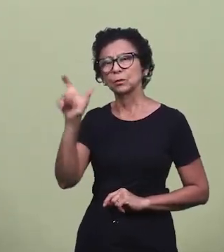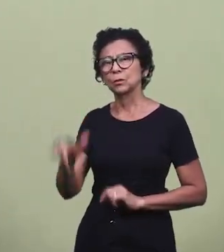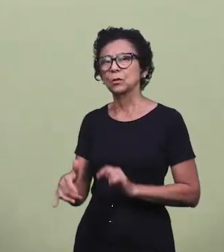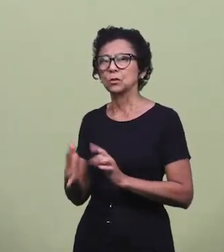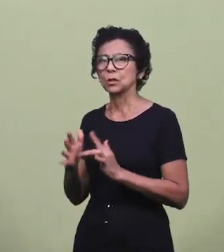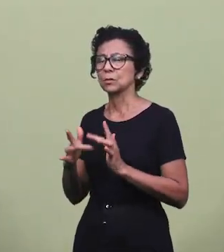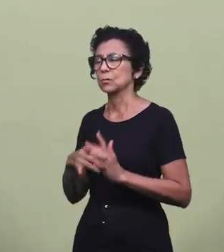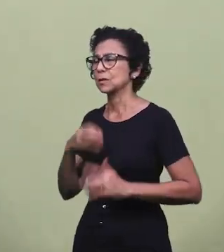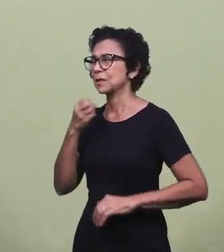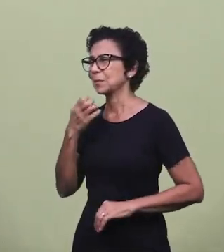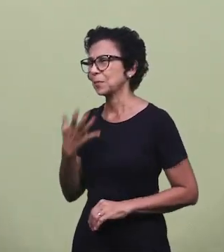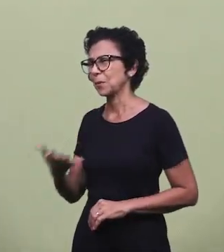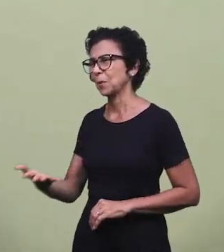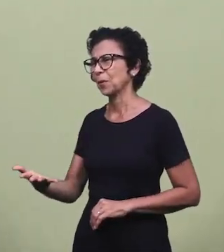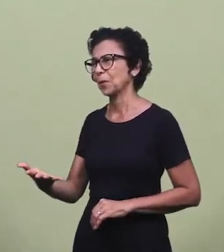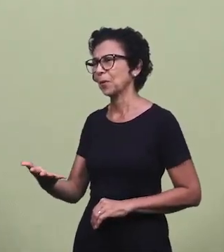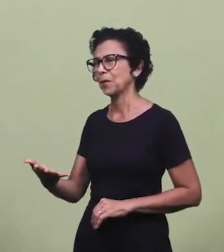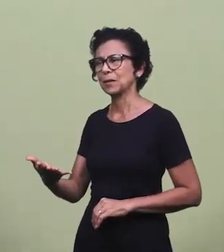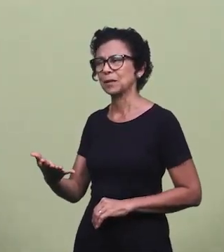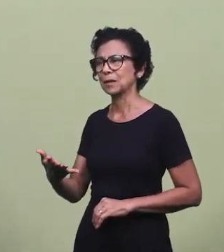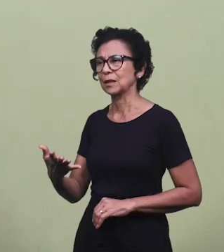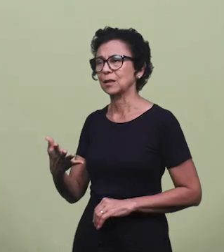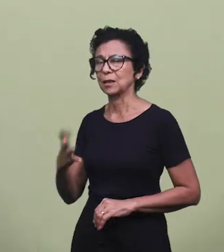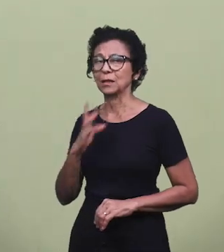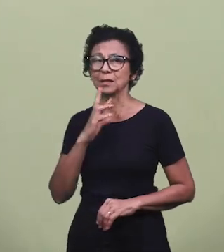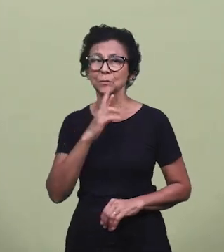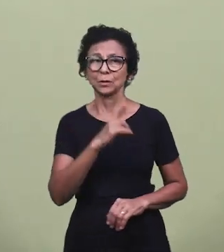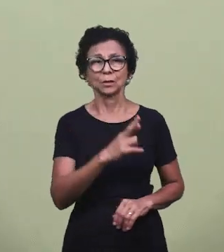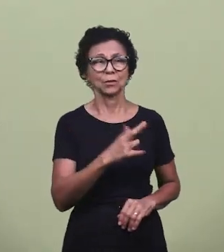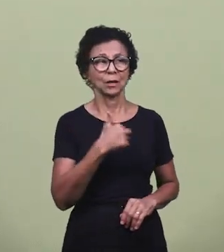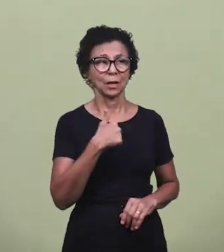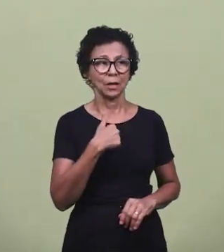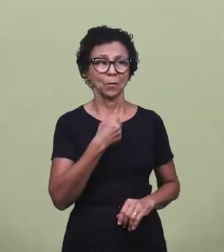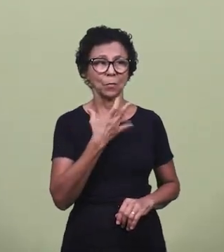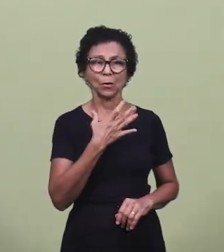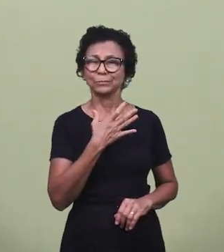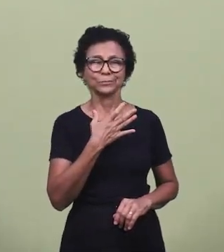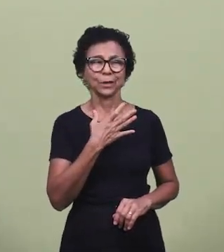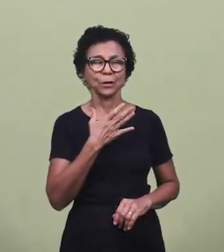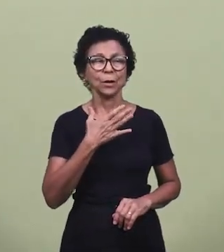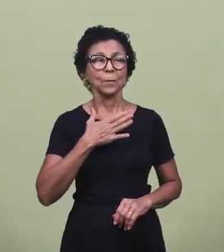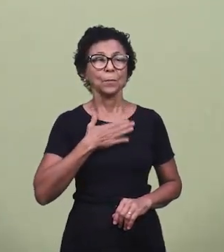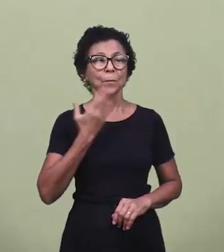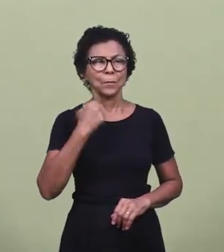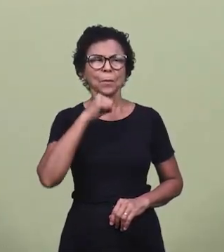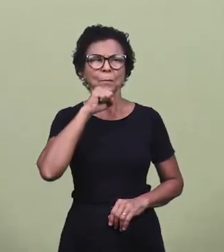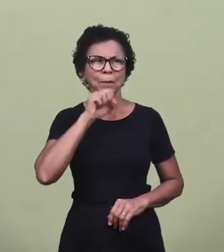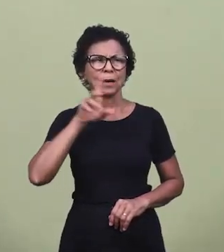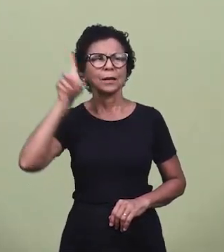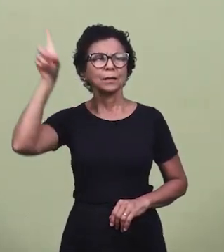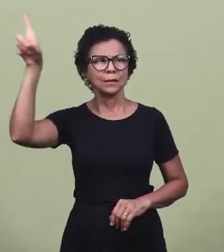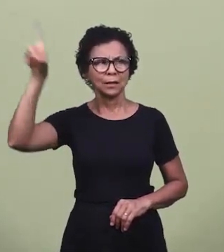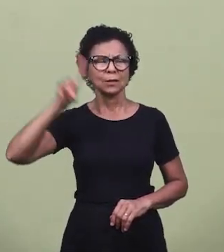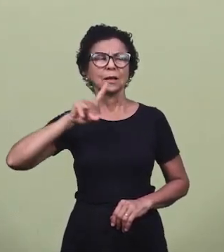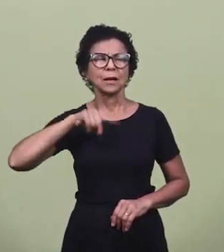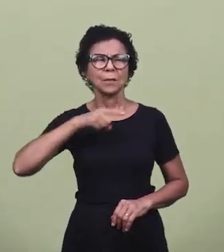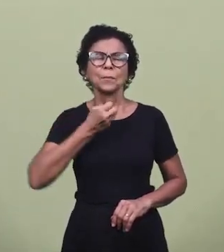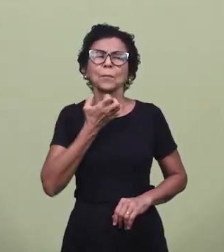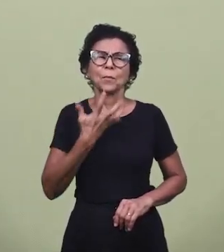do Pai. Agradável. Agradável é quando nós estamos debaixo